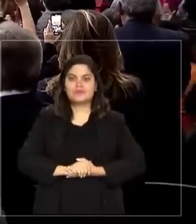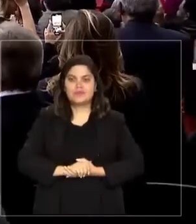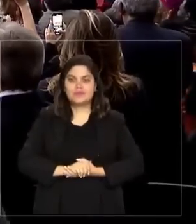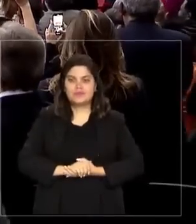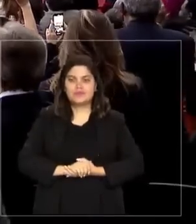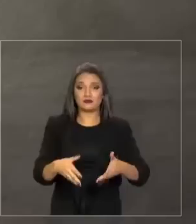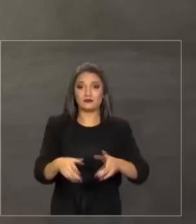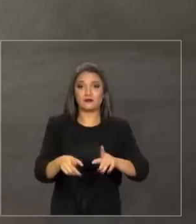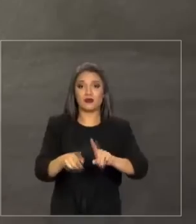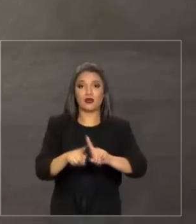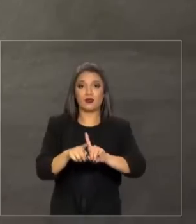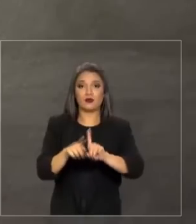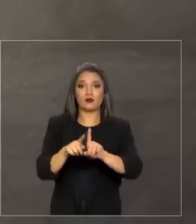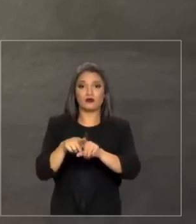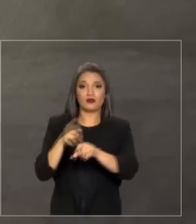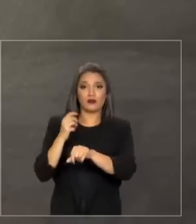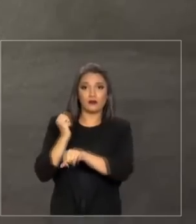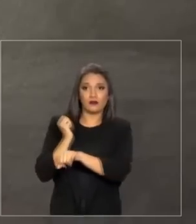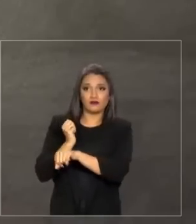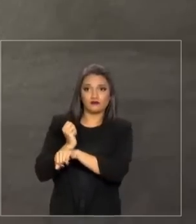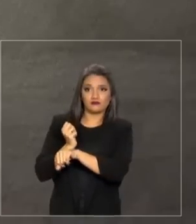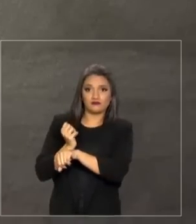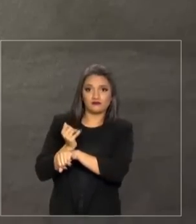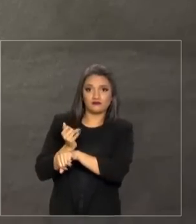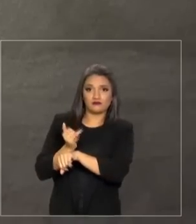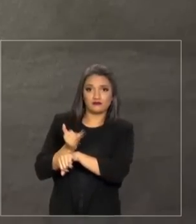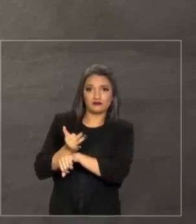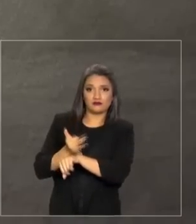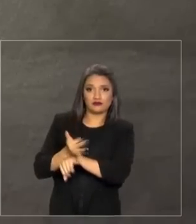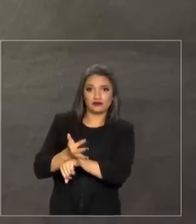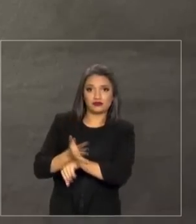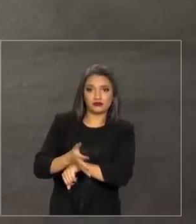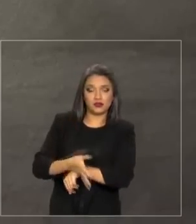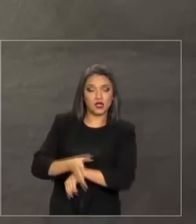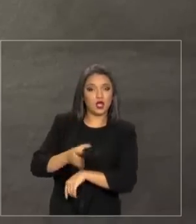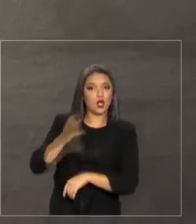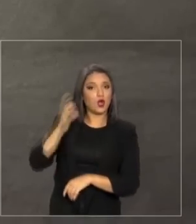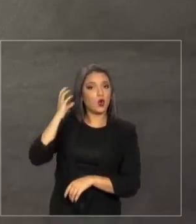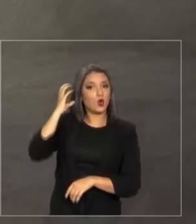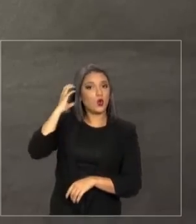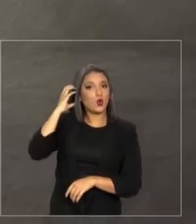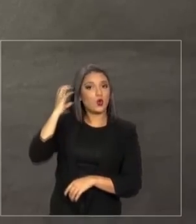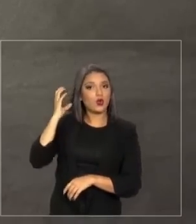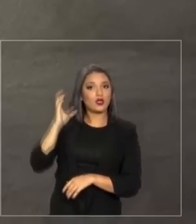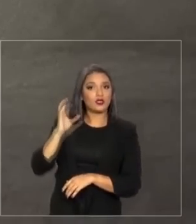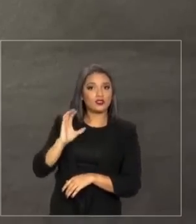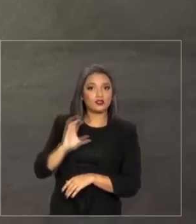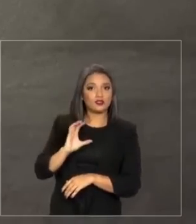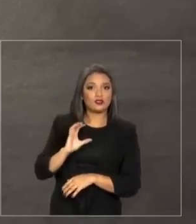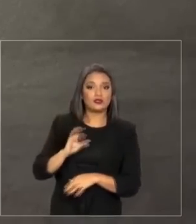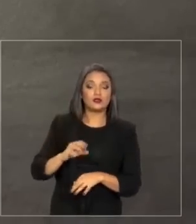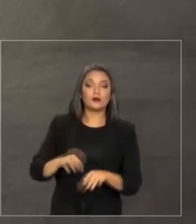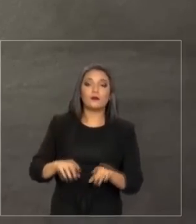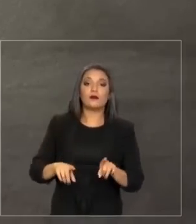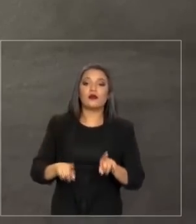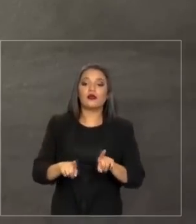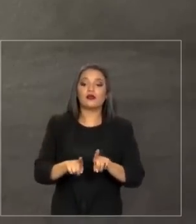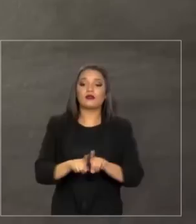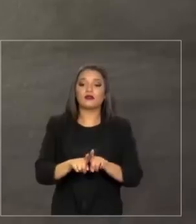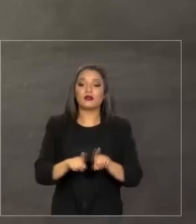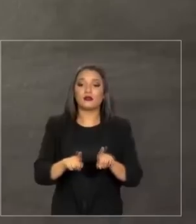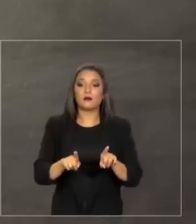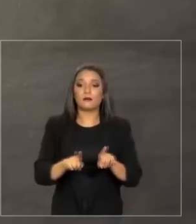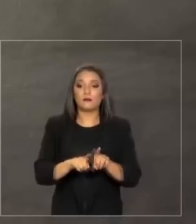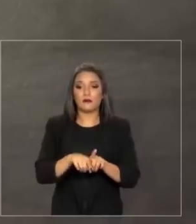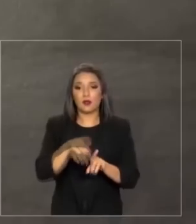representante em discurso o presidente eleito Lula enfatizou que o resultado das eleições presidenciais não foi apenas a vitória